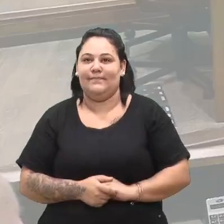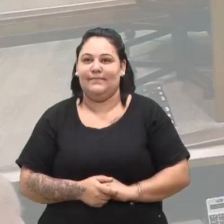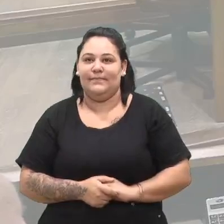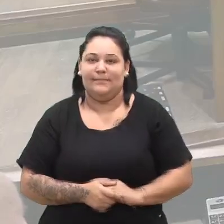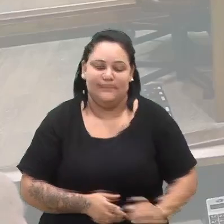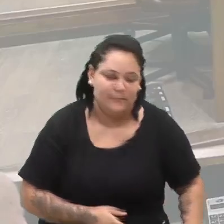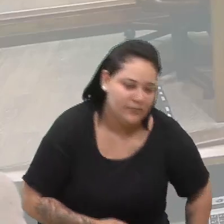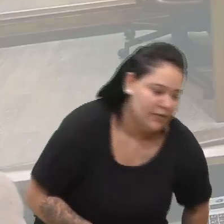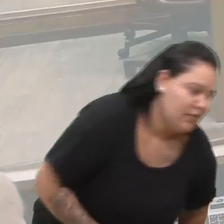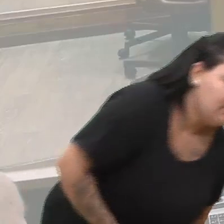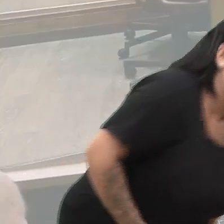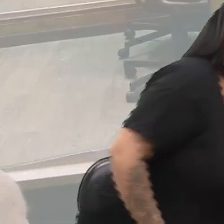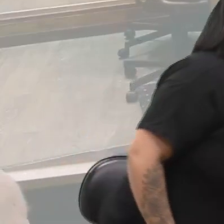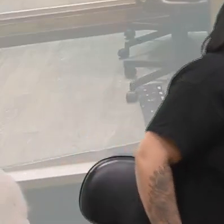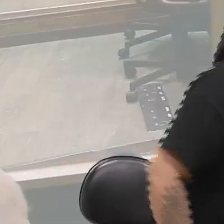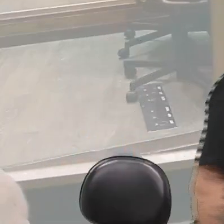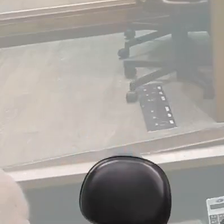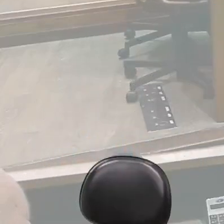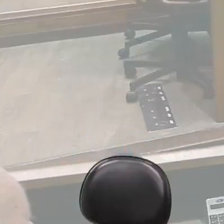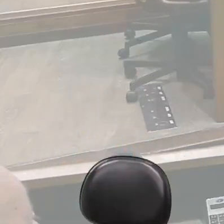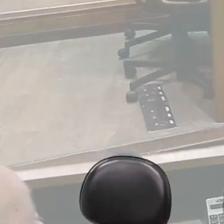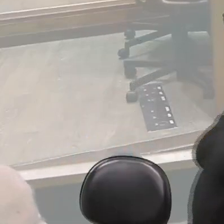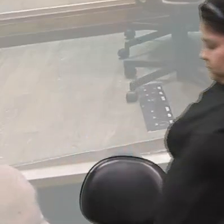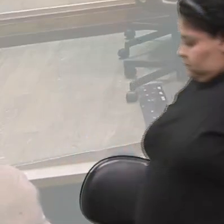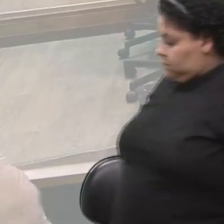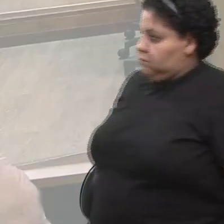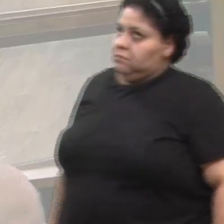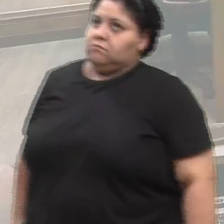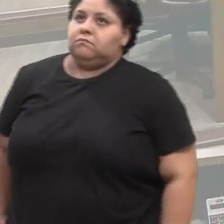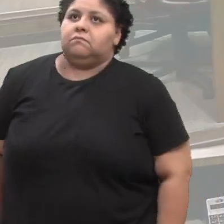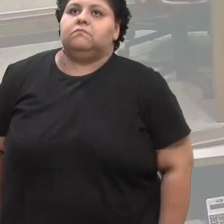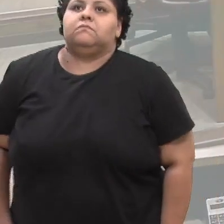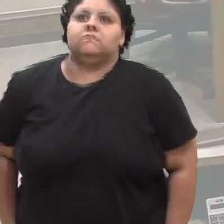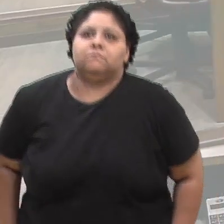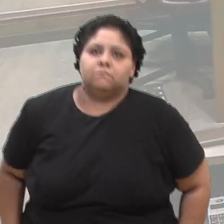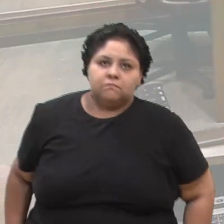Obrigado, senhora presidente. Com a palavra...